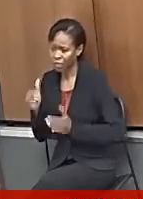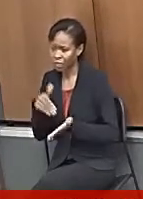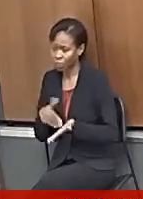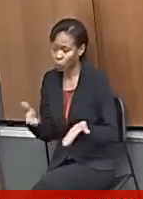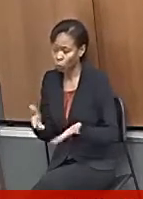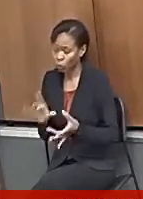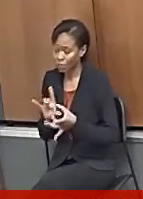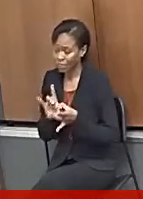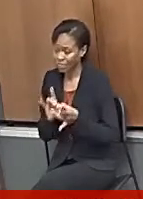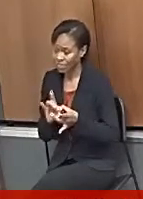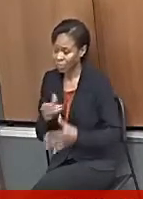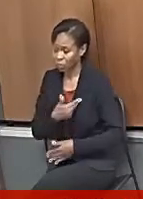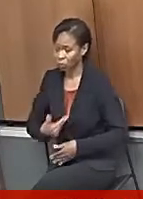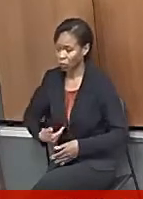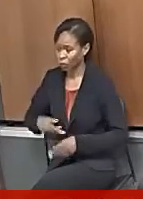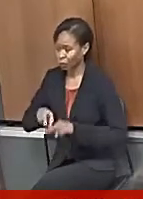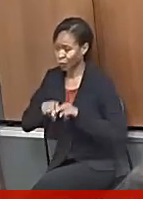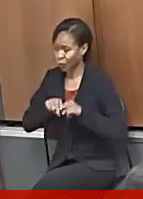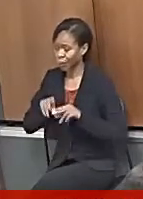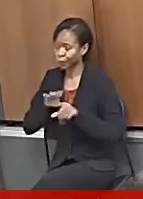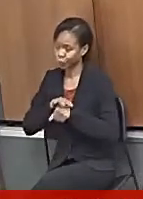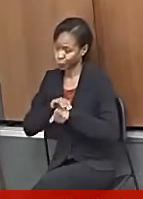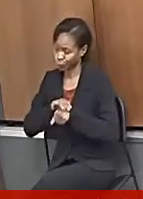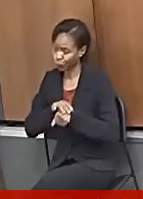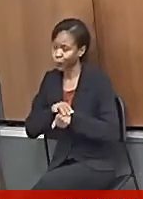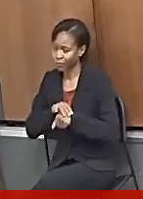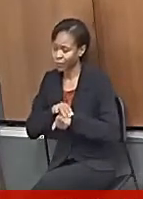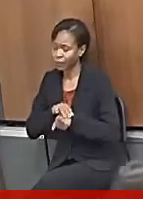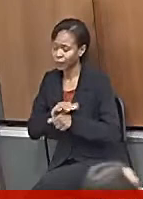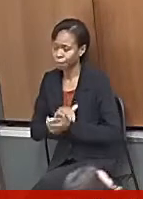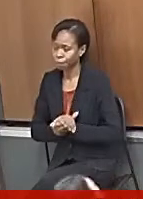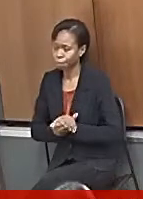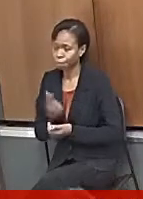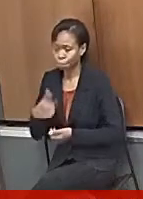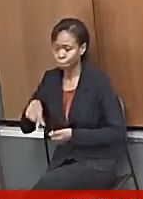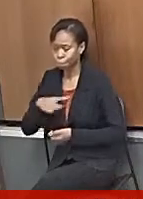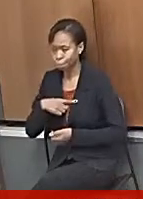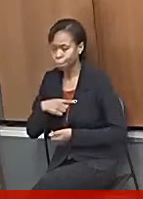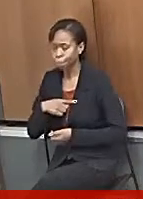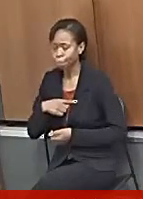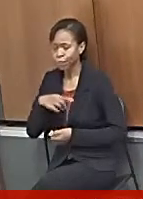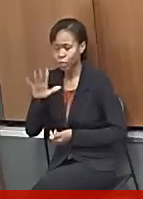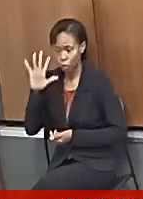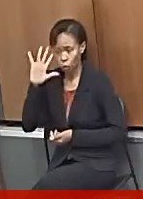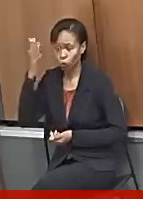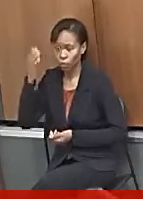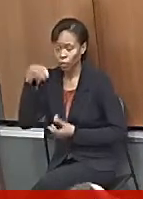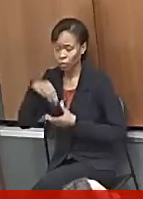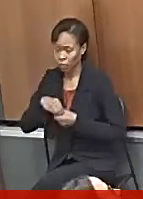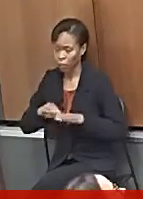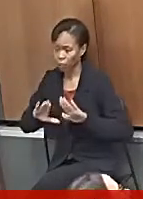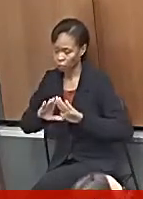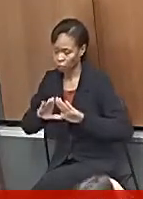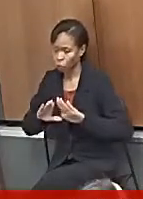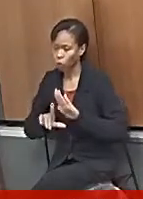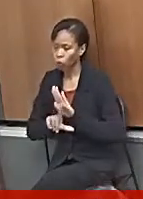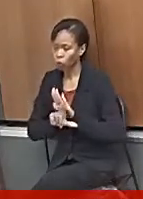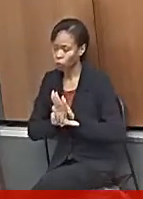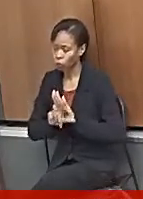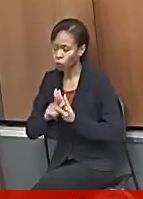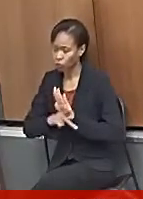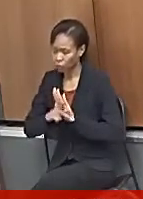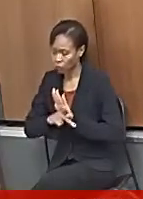estado porque estão doentes e nós vamos está apreciando na casa o projeto de lei 28 o governador que